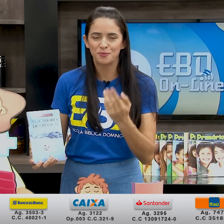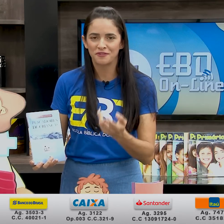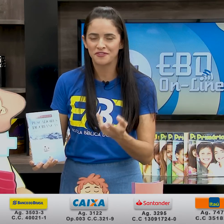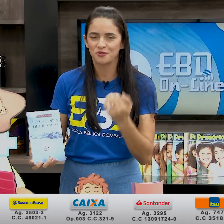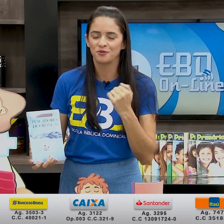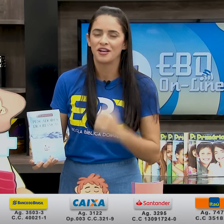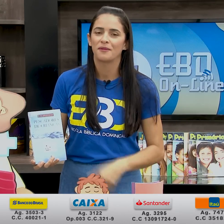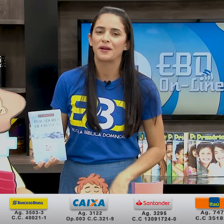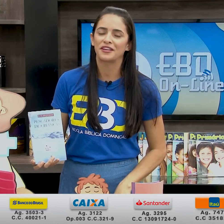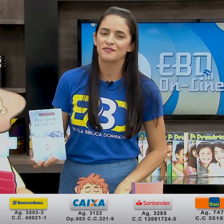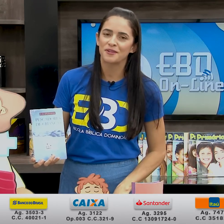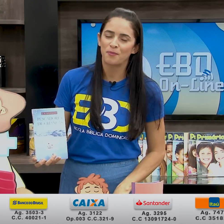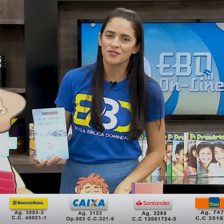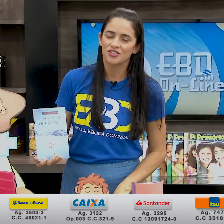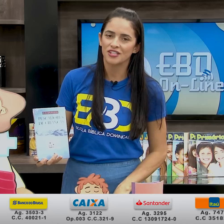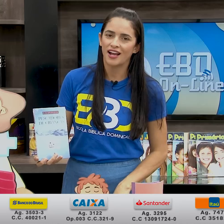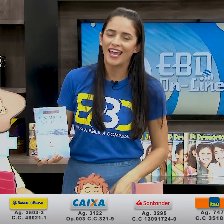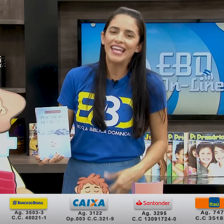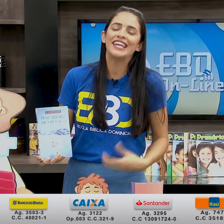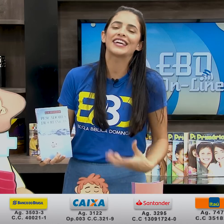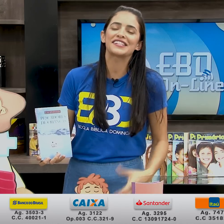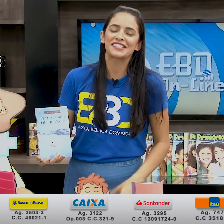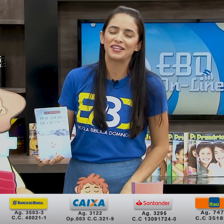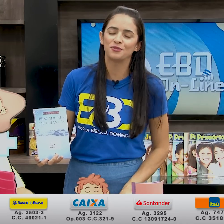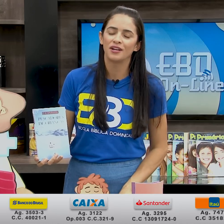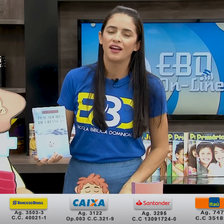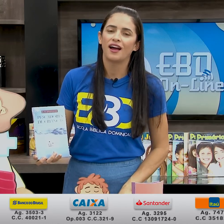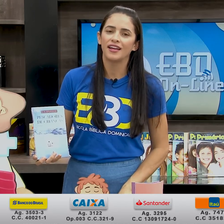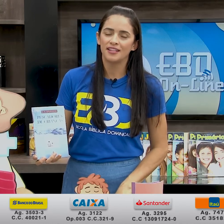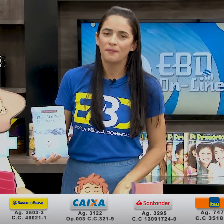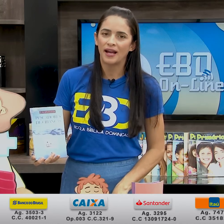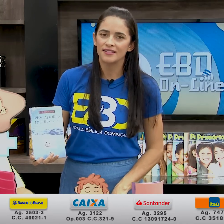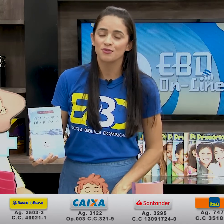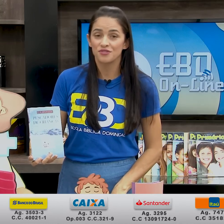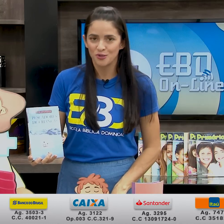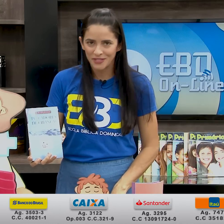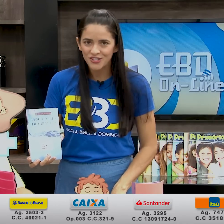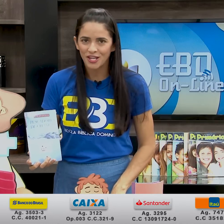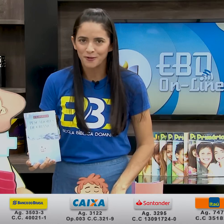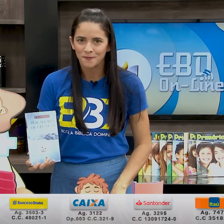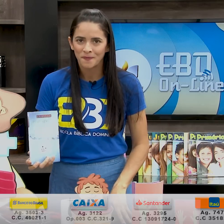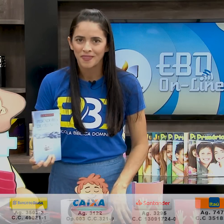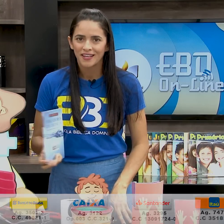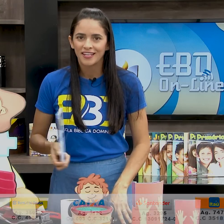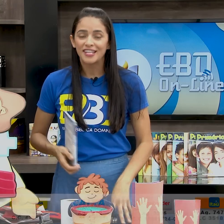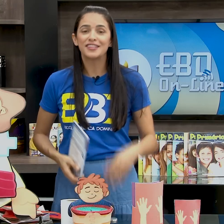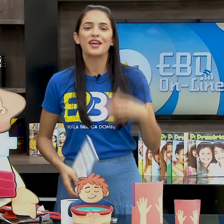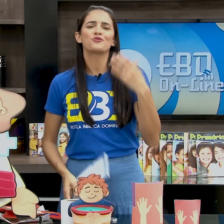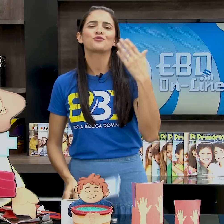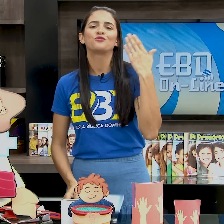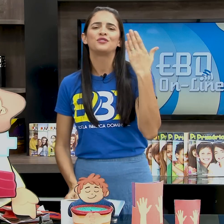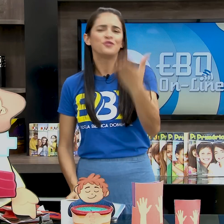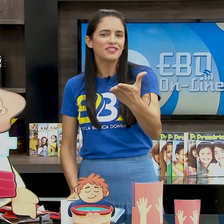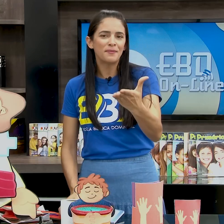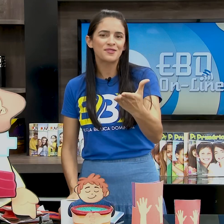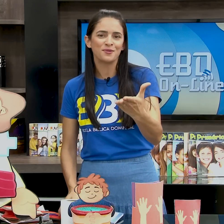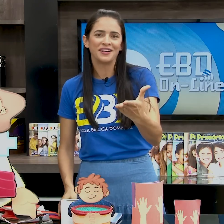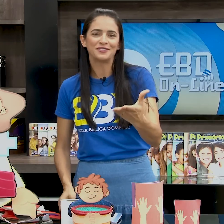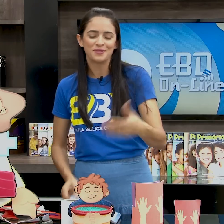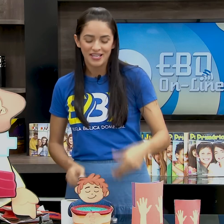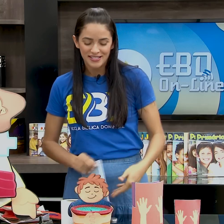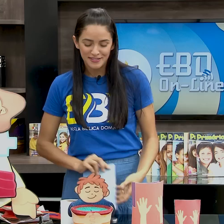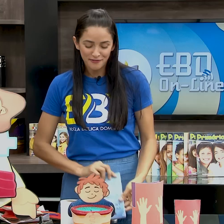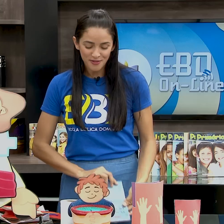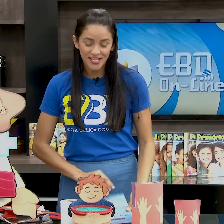querido professor para que você possa estar enriquecendo ainda mais o seu ministério Que Deus continue te